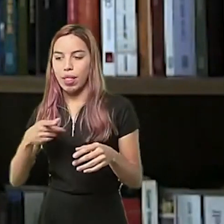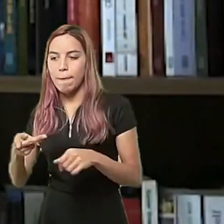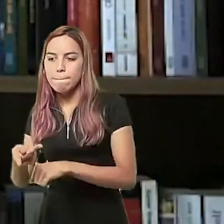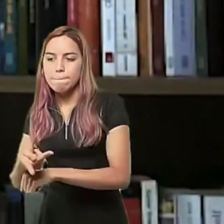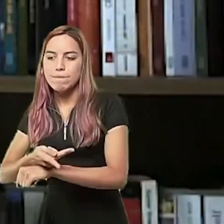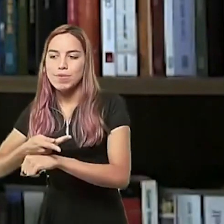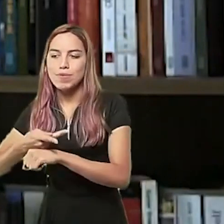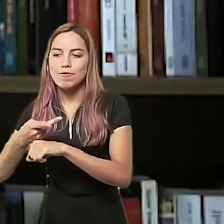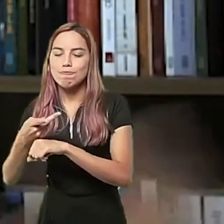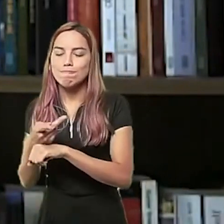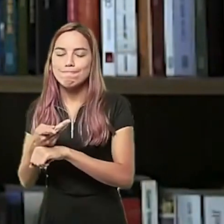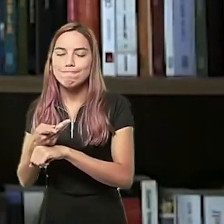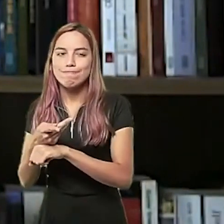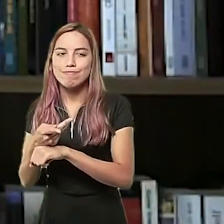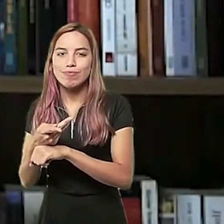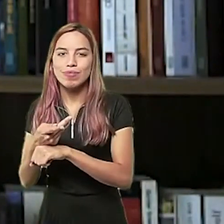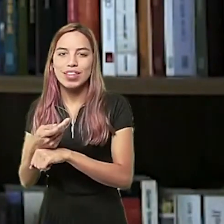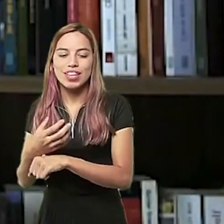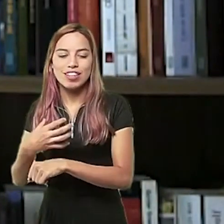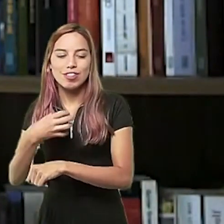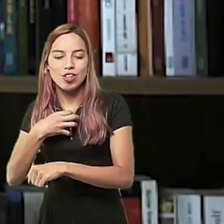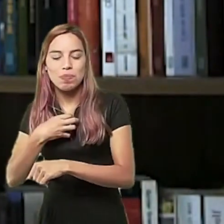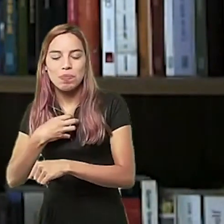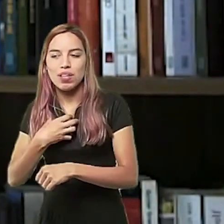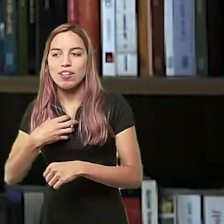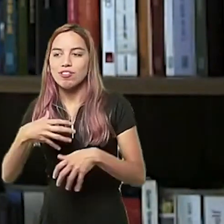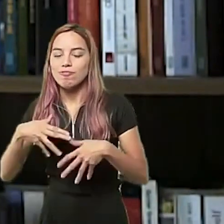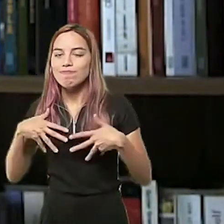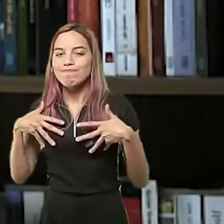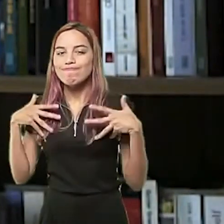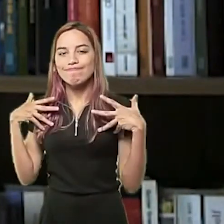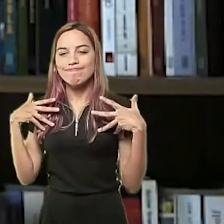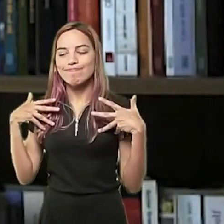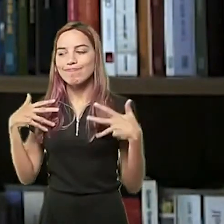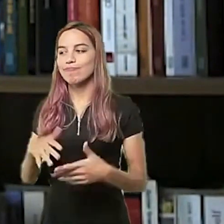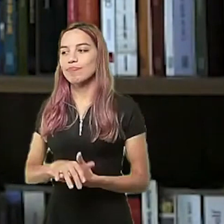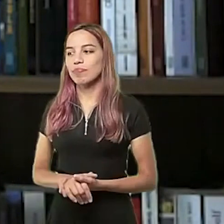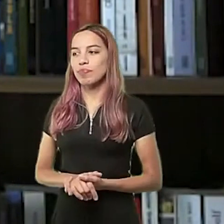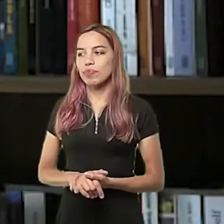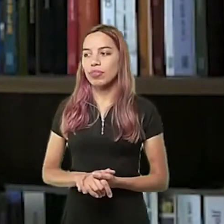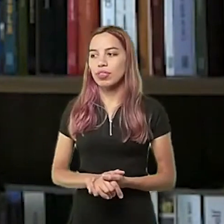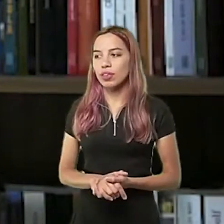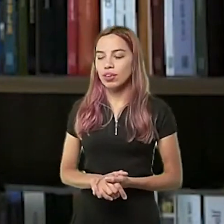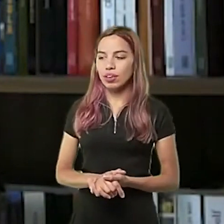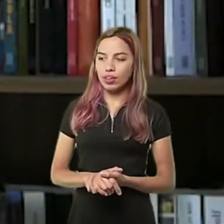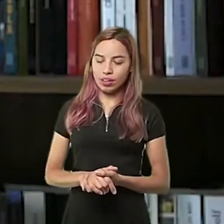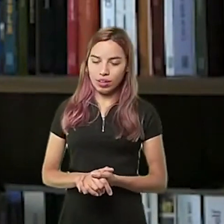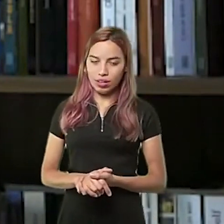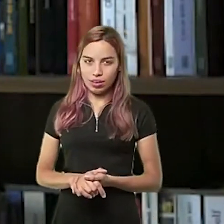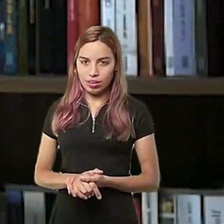né? Do norte ao sul, né? Muitas comunidades,